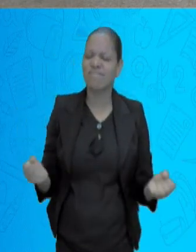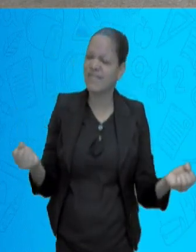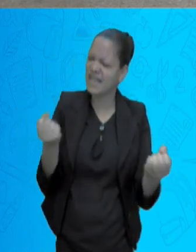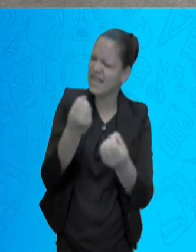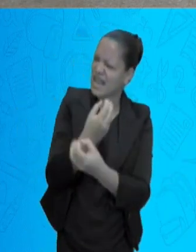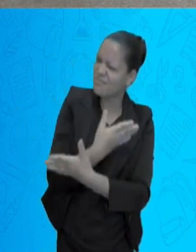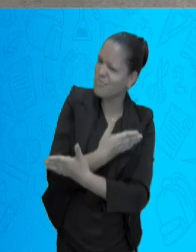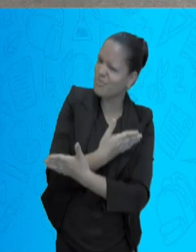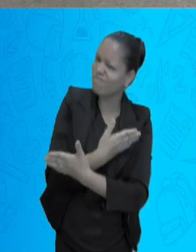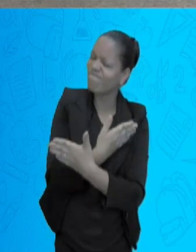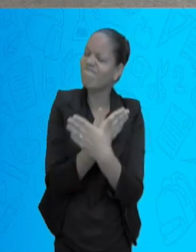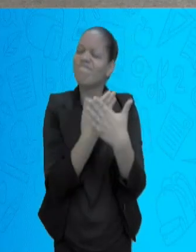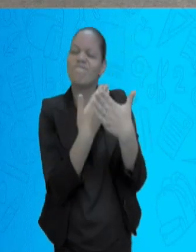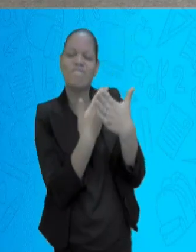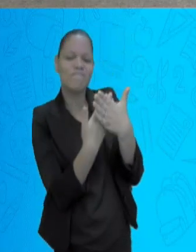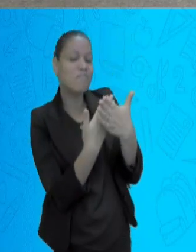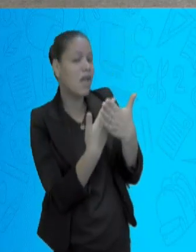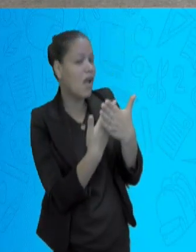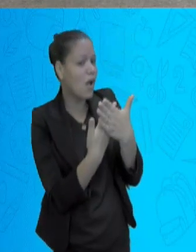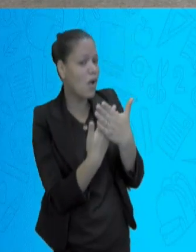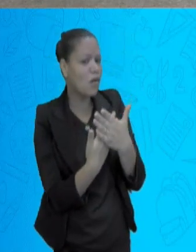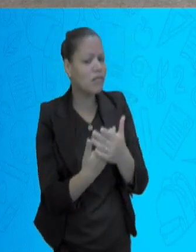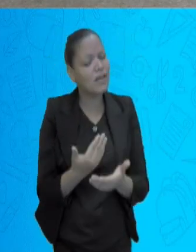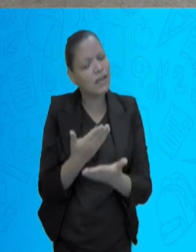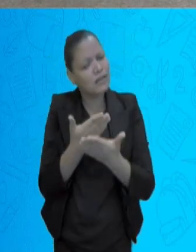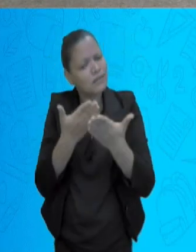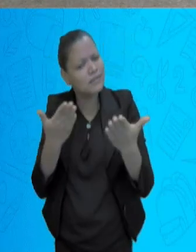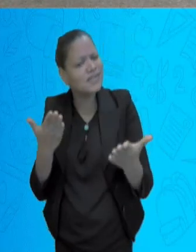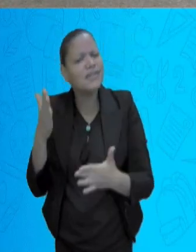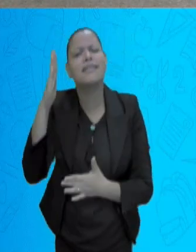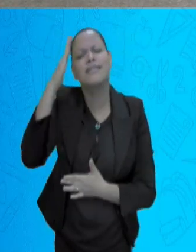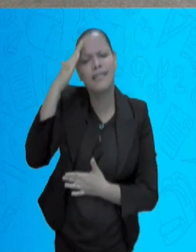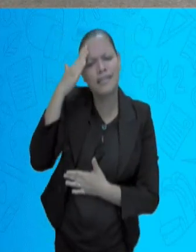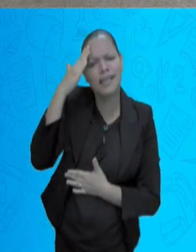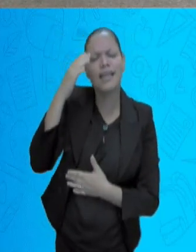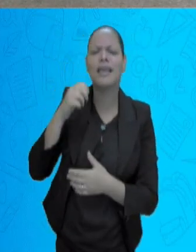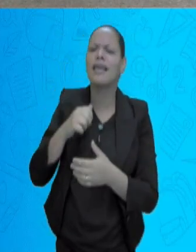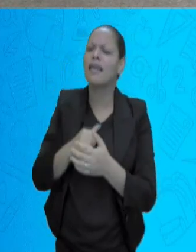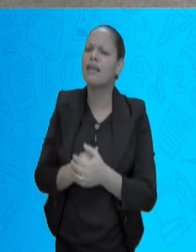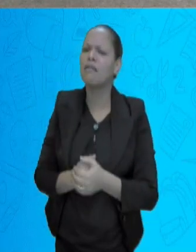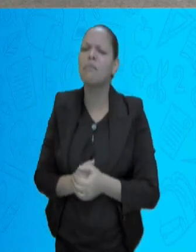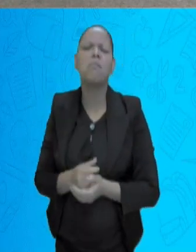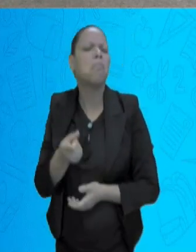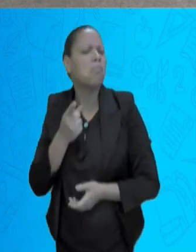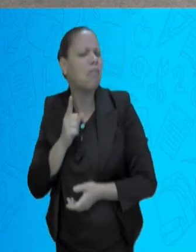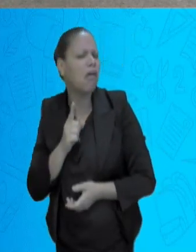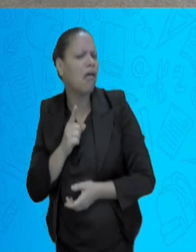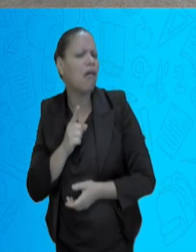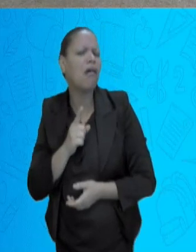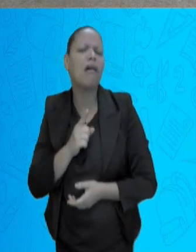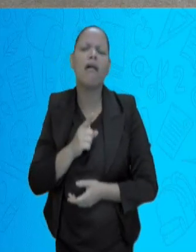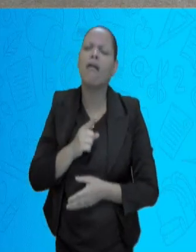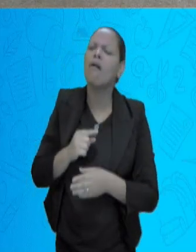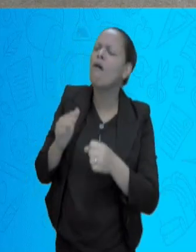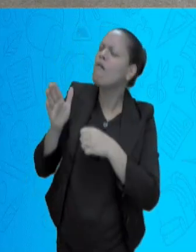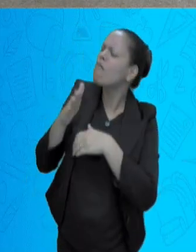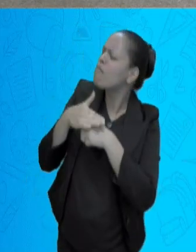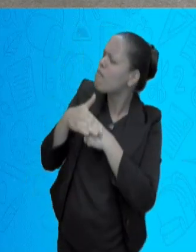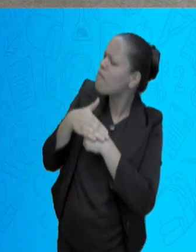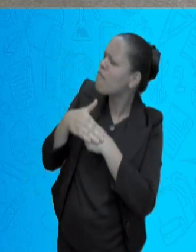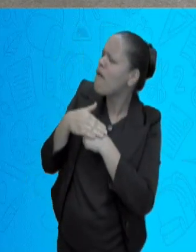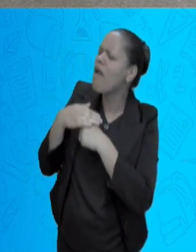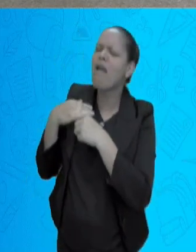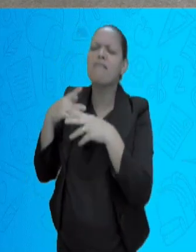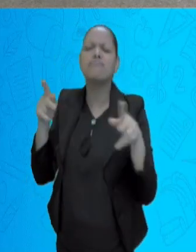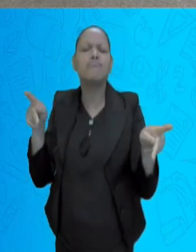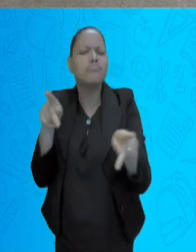a minha aula. Se ficou alguma dúvida, você pode chamar o seu professor através do chat da plataforma